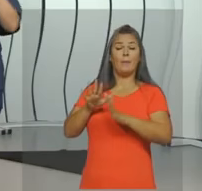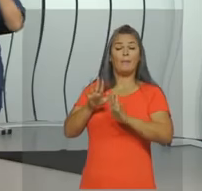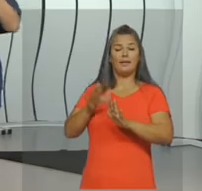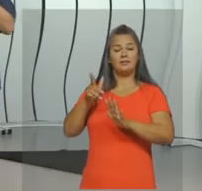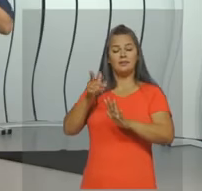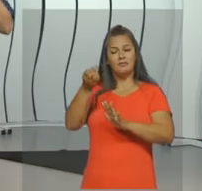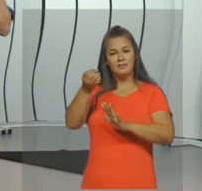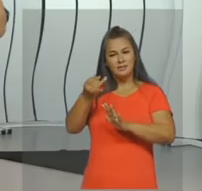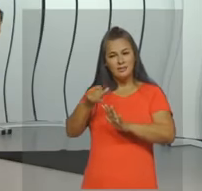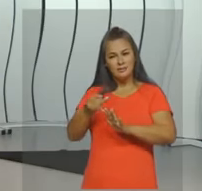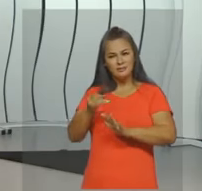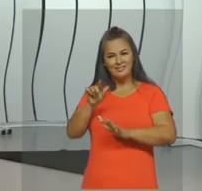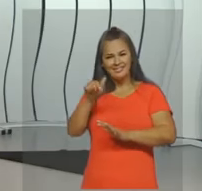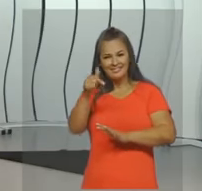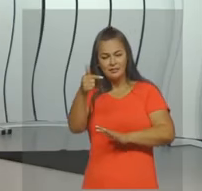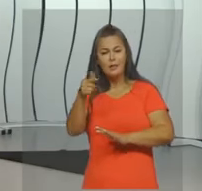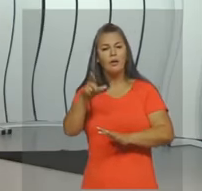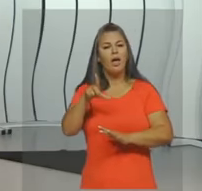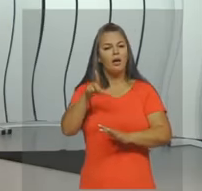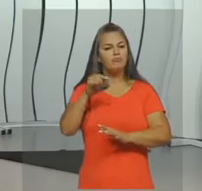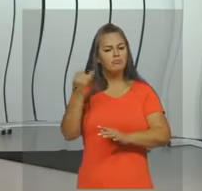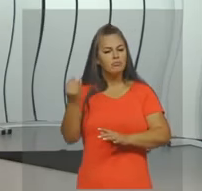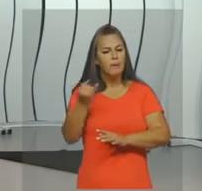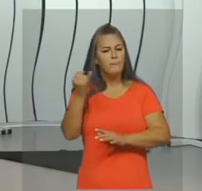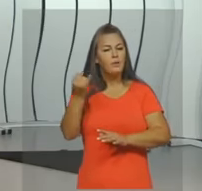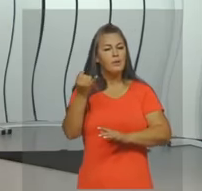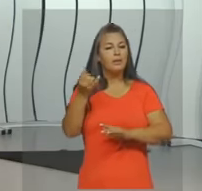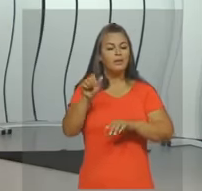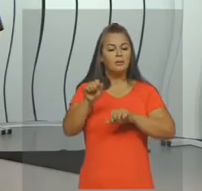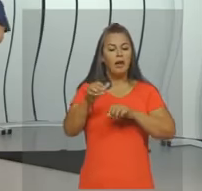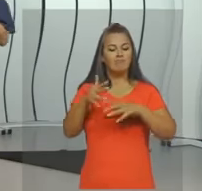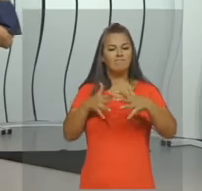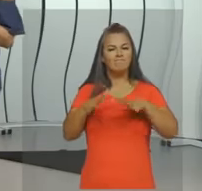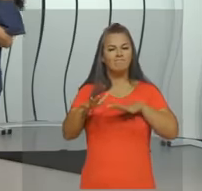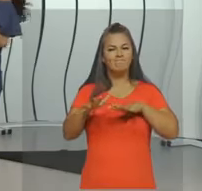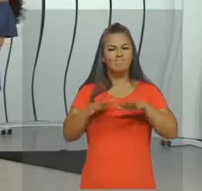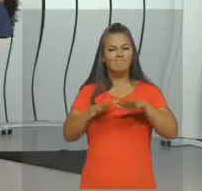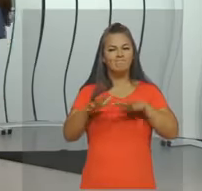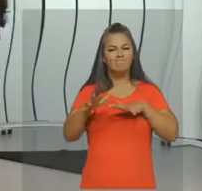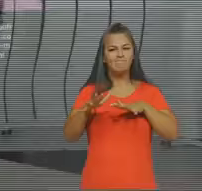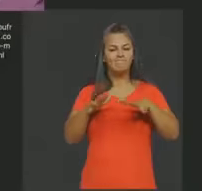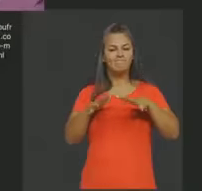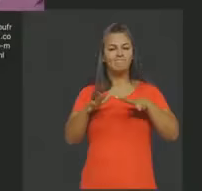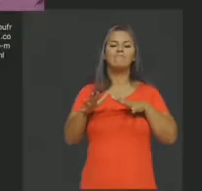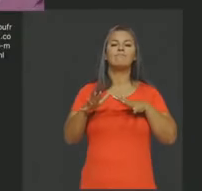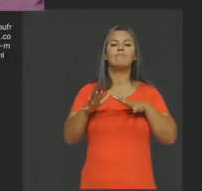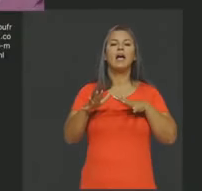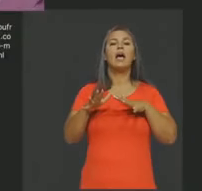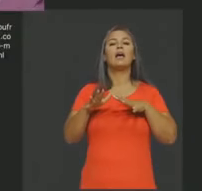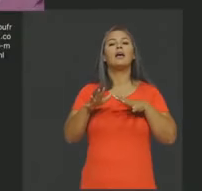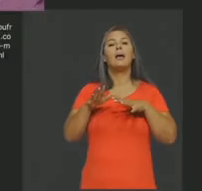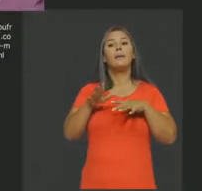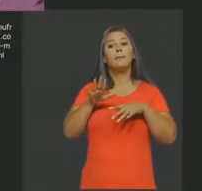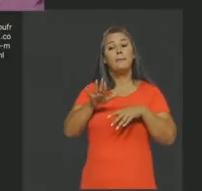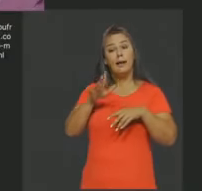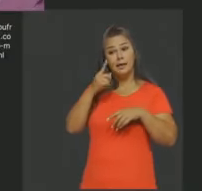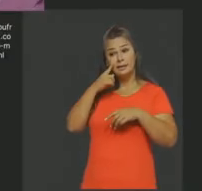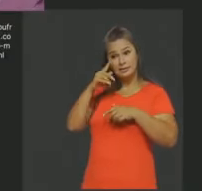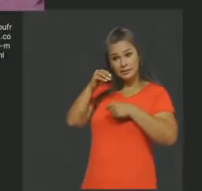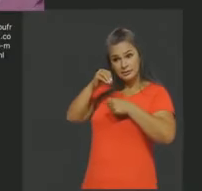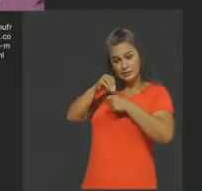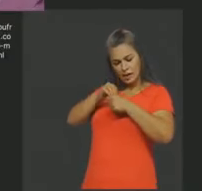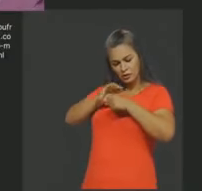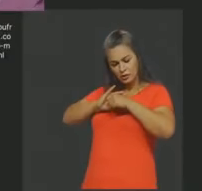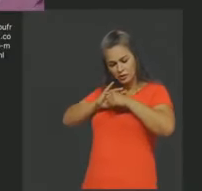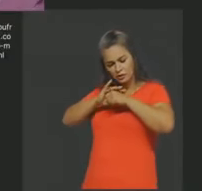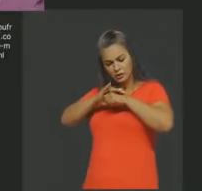frente, que vão fazer o movimento de contração. Então, o citoplasma dessa célula está cheio, né,